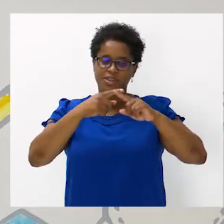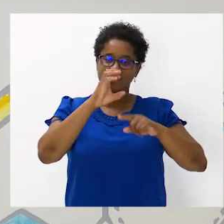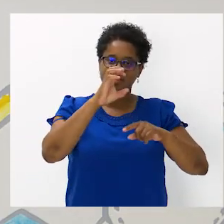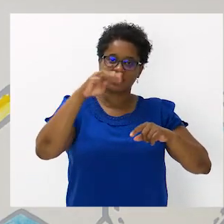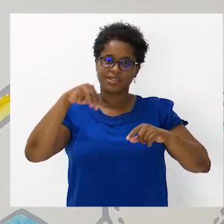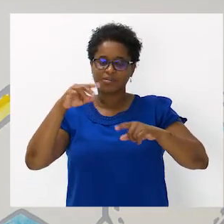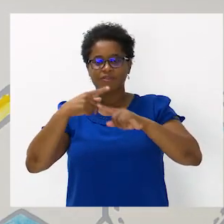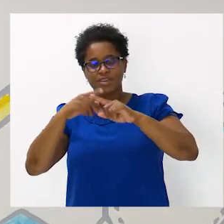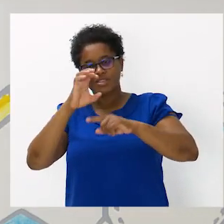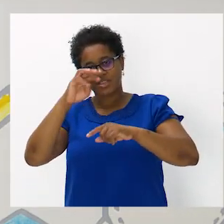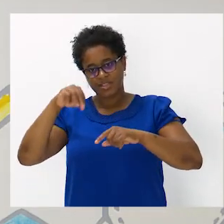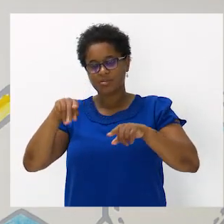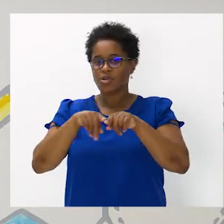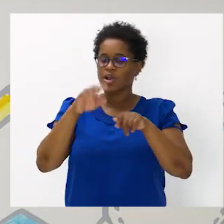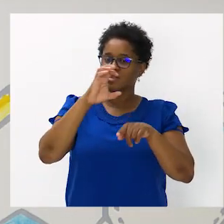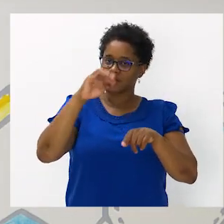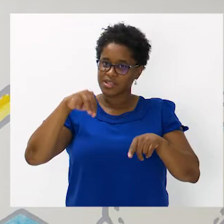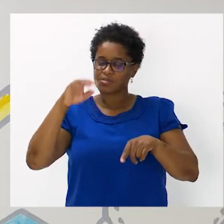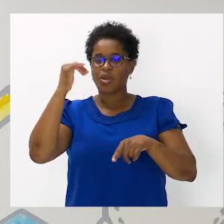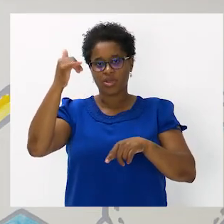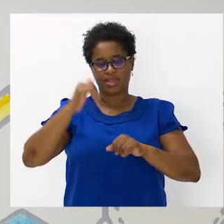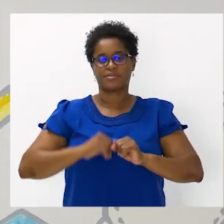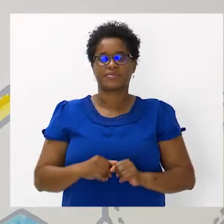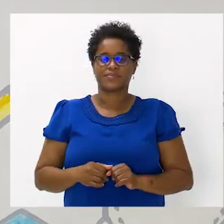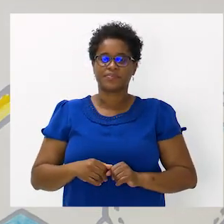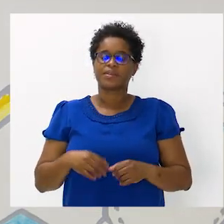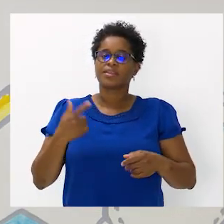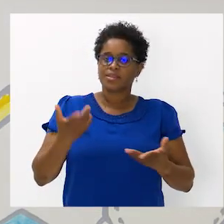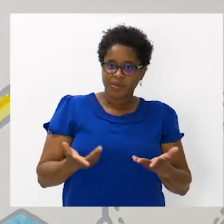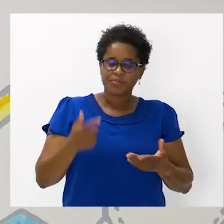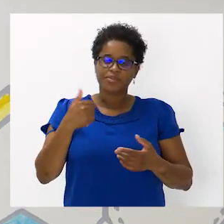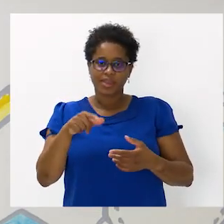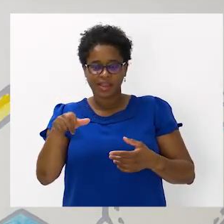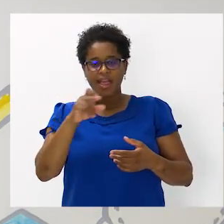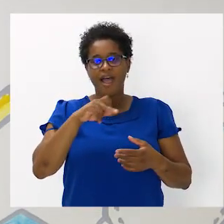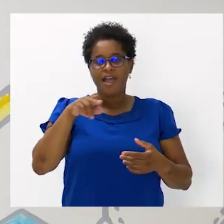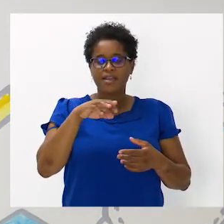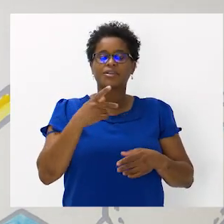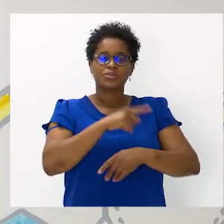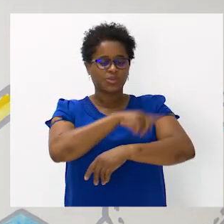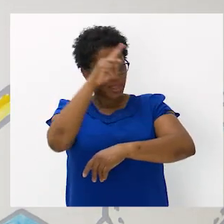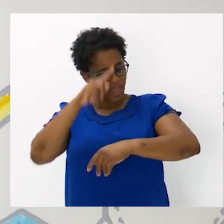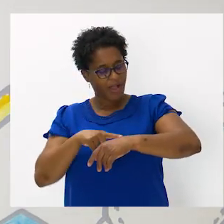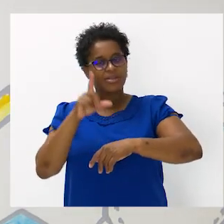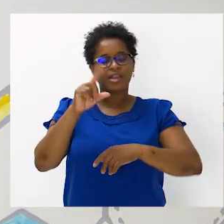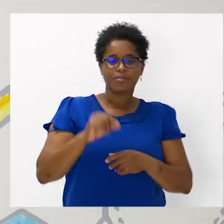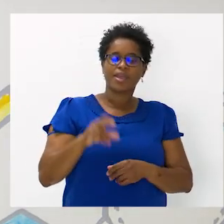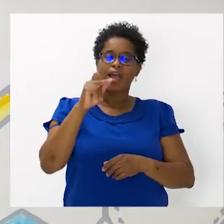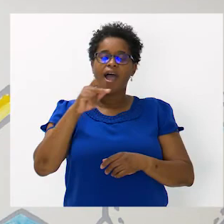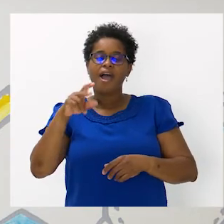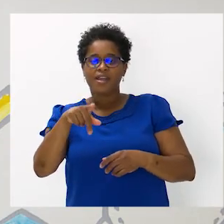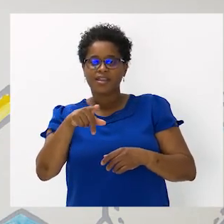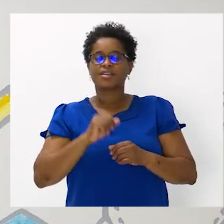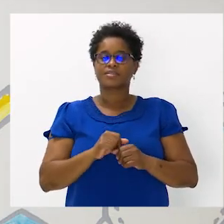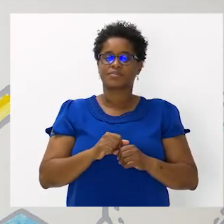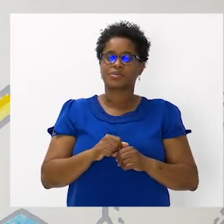multiplicamos centímetro vezes centímetro, que dá centímetro ao quadrado. Tendo então a área do triângulo e também a